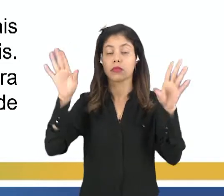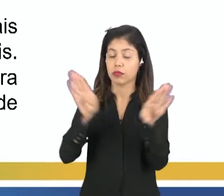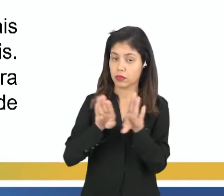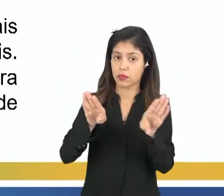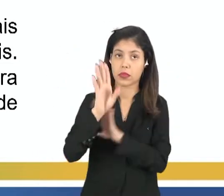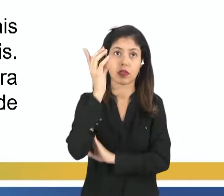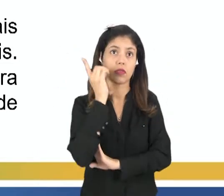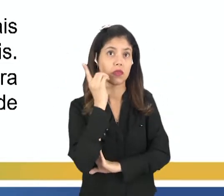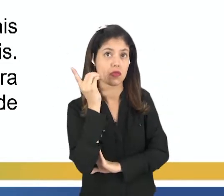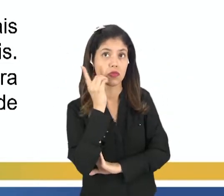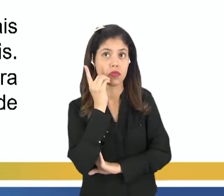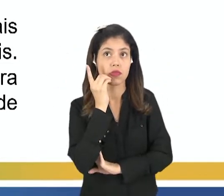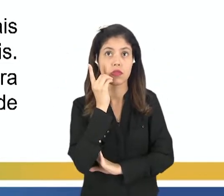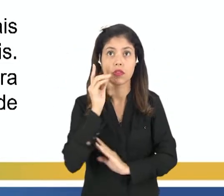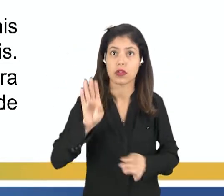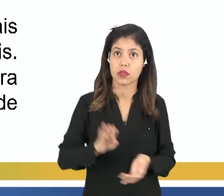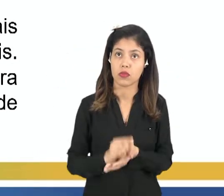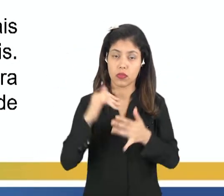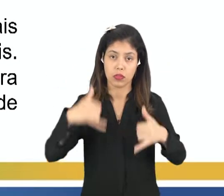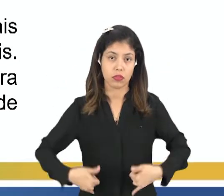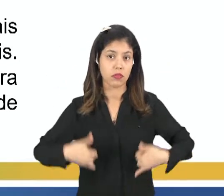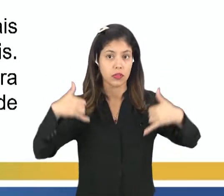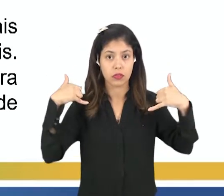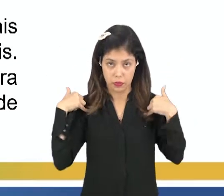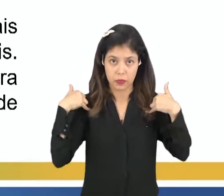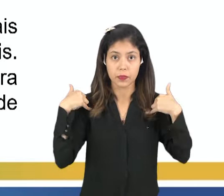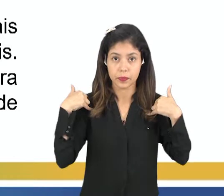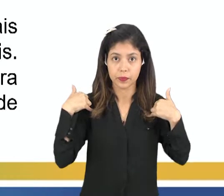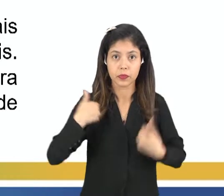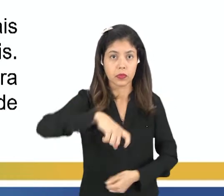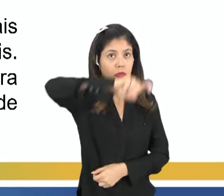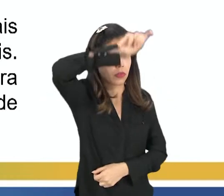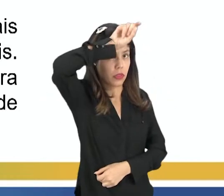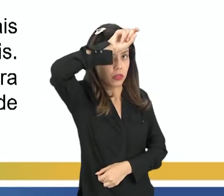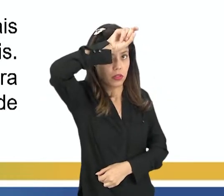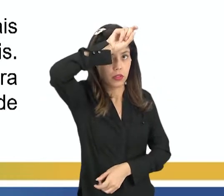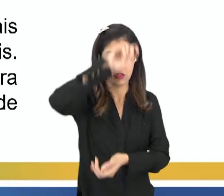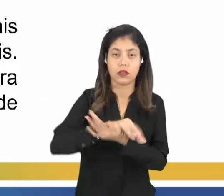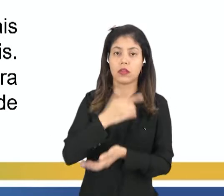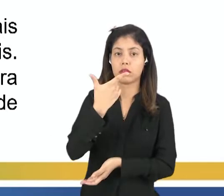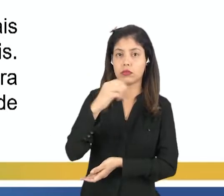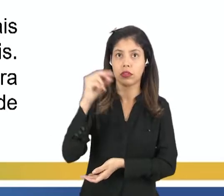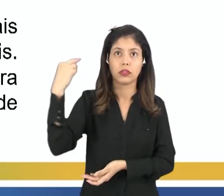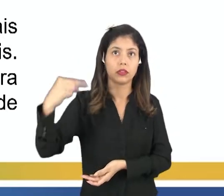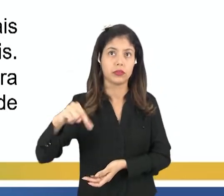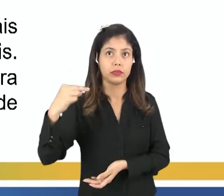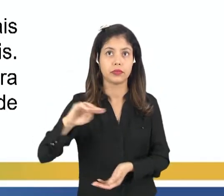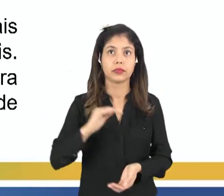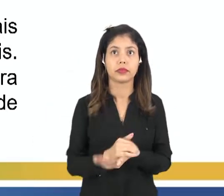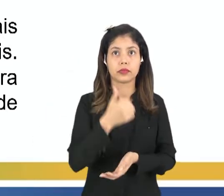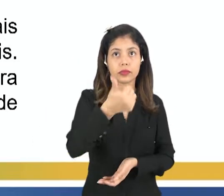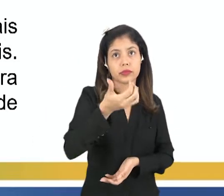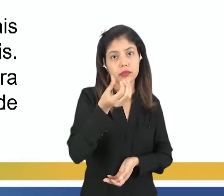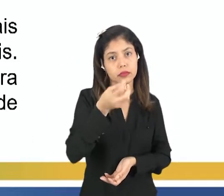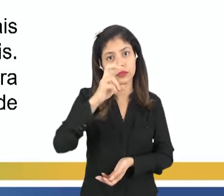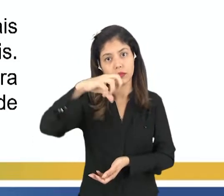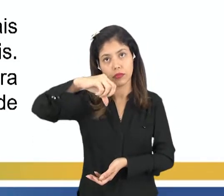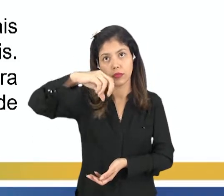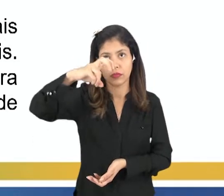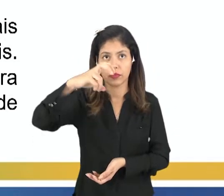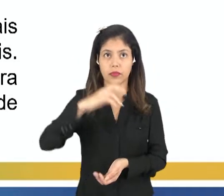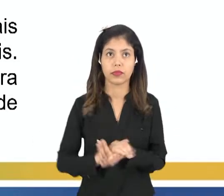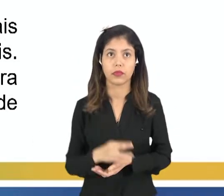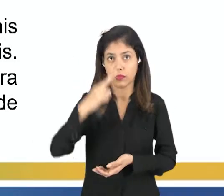data para coincidir com o aniversário da morte de Zumbi dos Palmares, dia 20 de novembro de